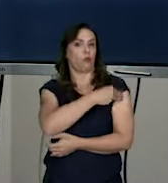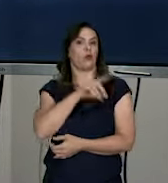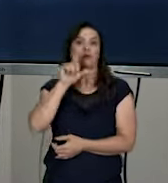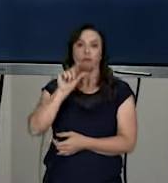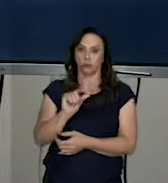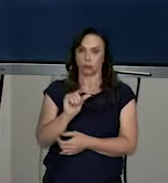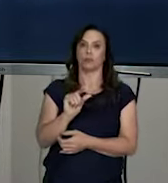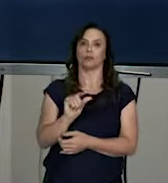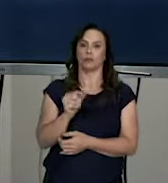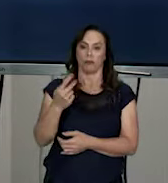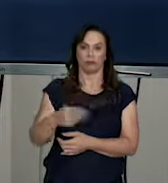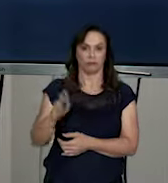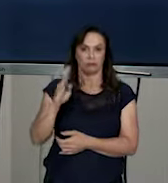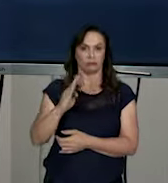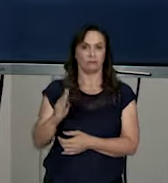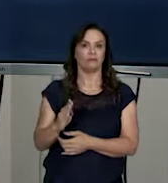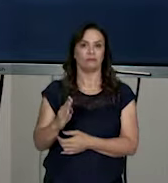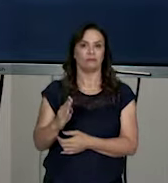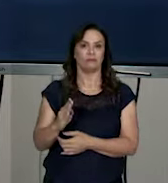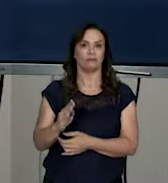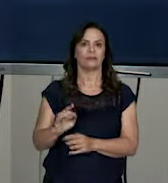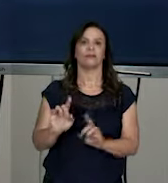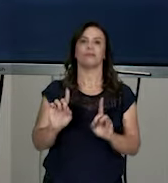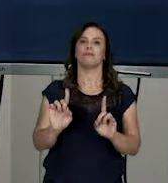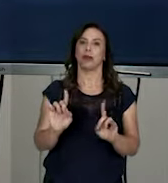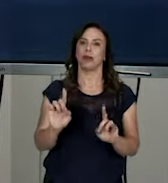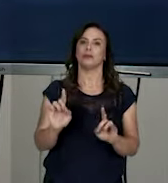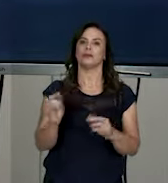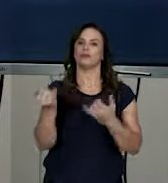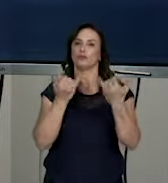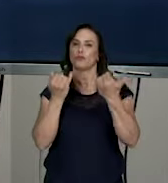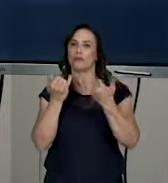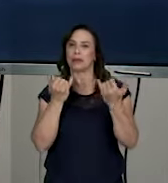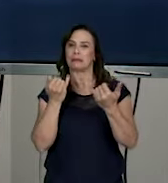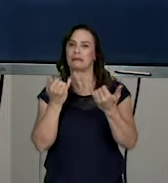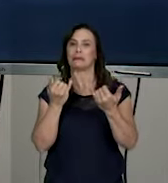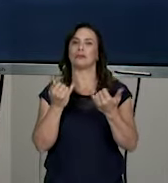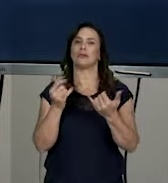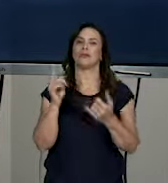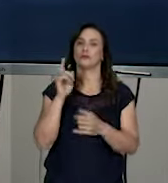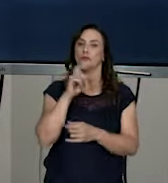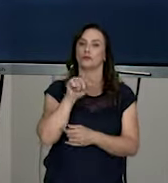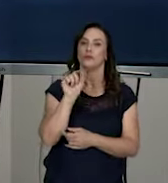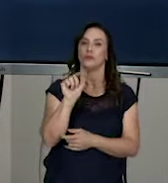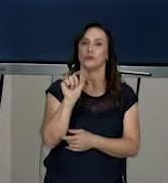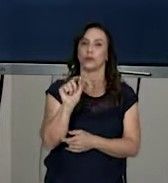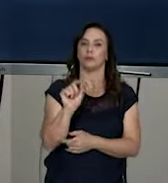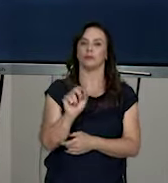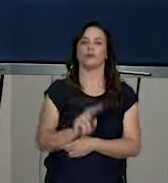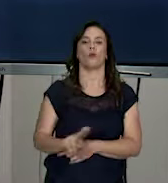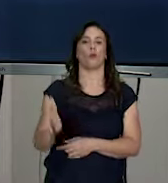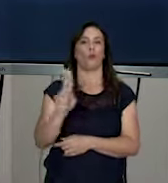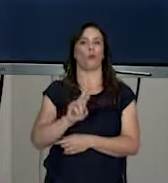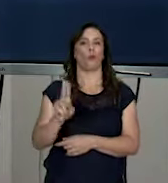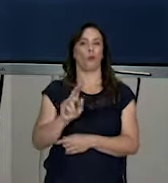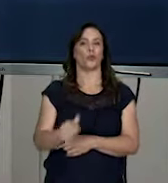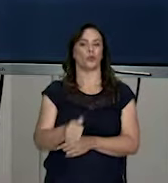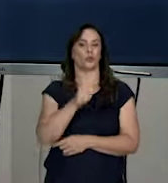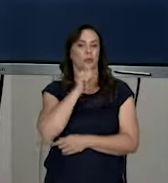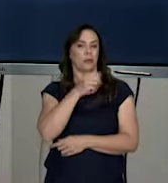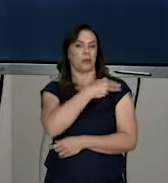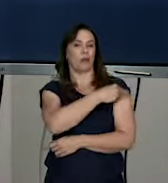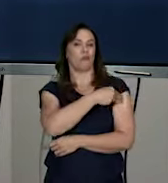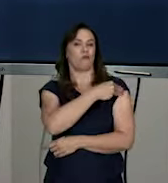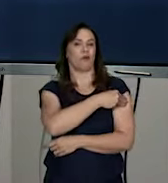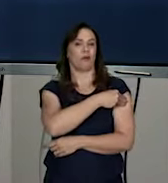preocupante. O início do consumo de bebida alcoólica, ele tem ocorrido entre os 13 e 15